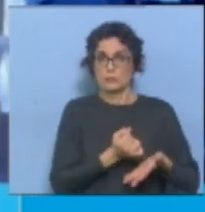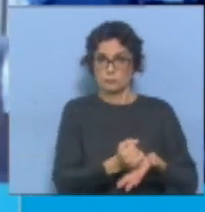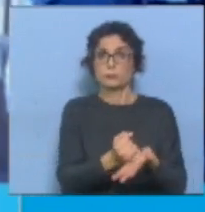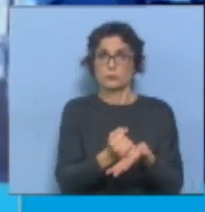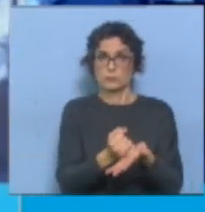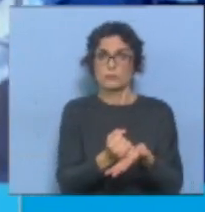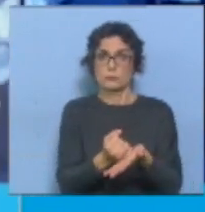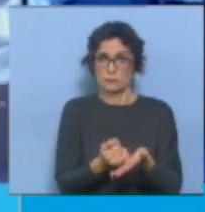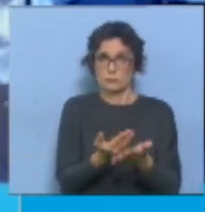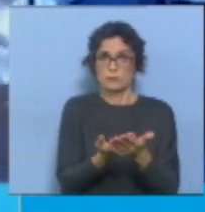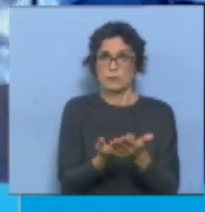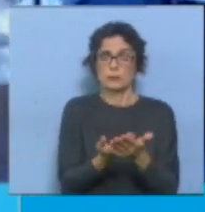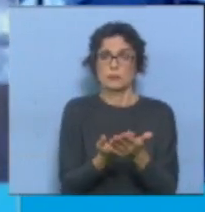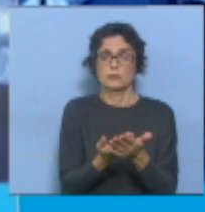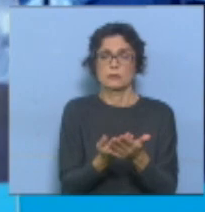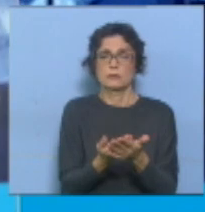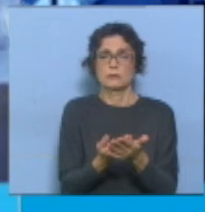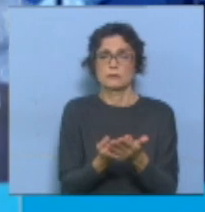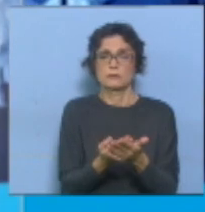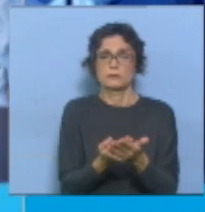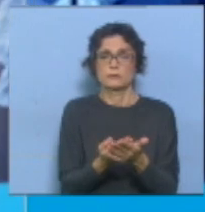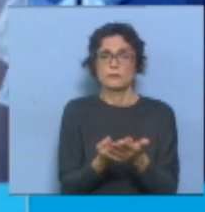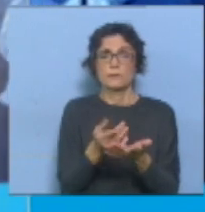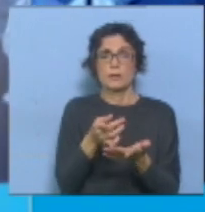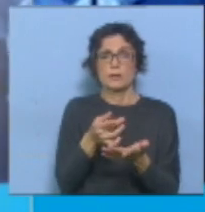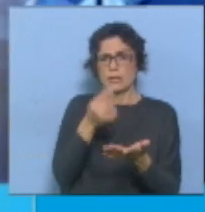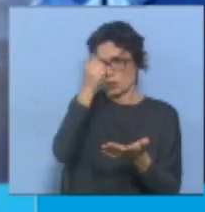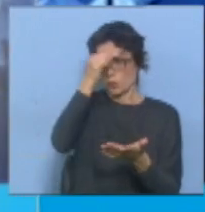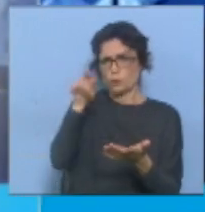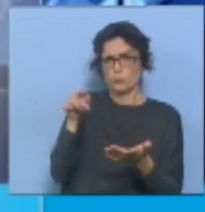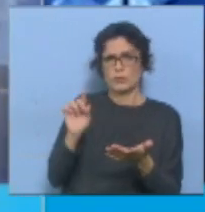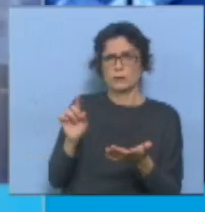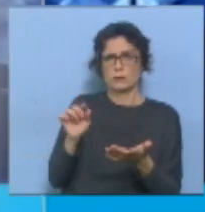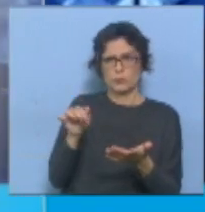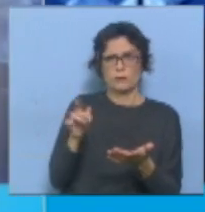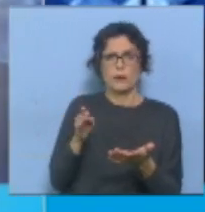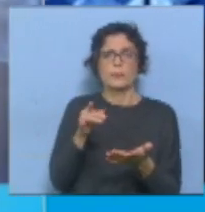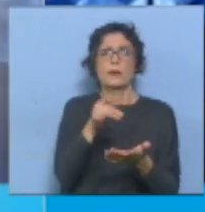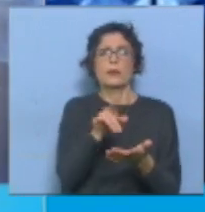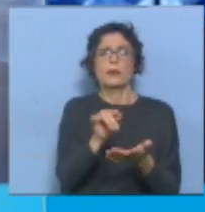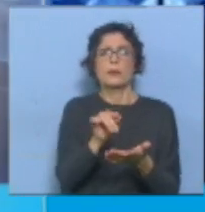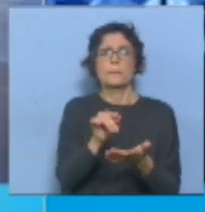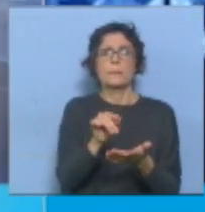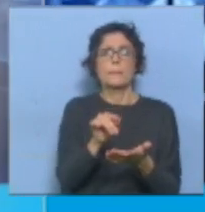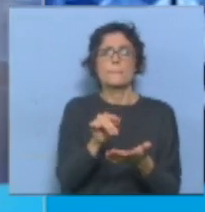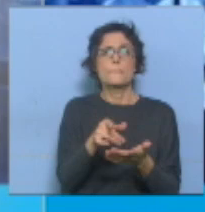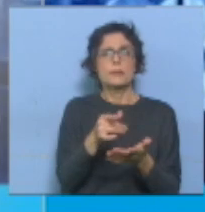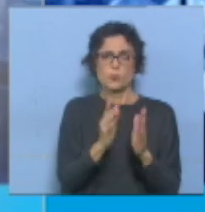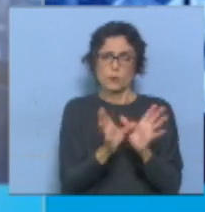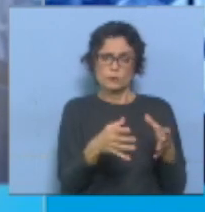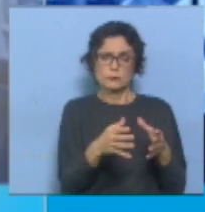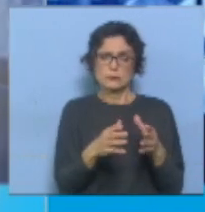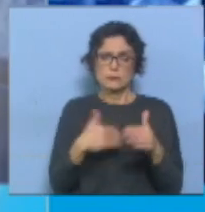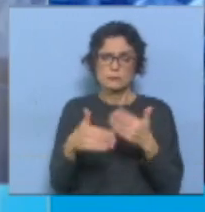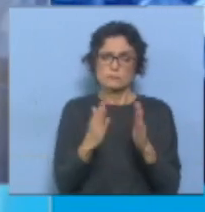não é? Já foi, peço desculpa. Não só apoiem economicamente, mas também rezem por esta intenção